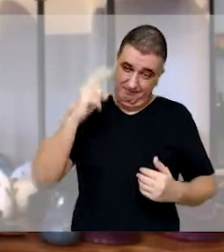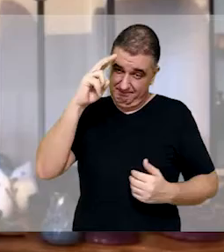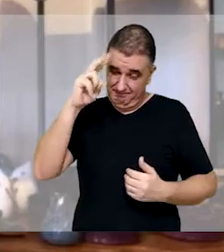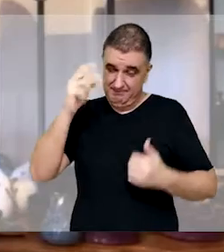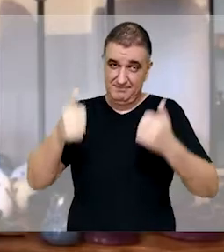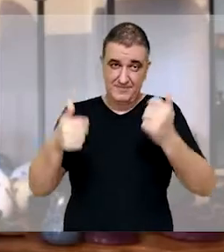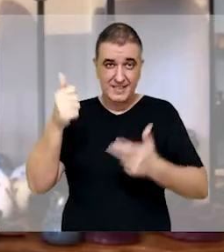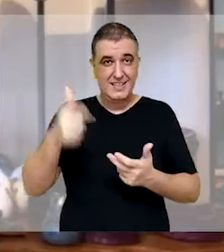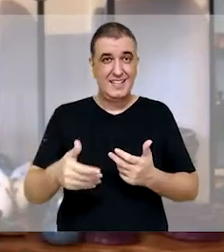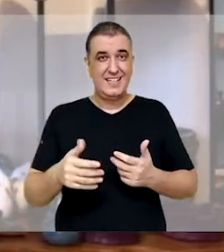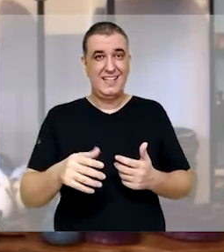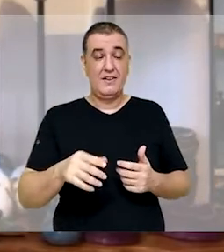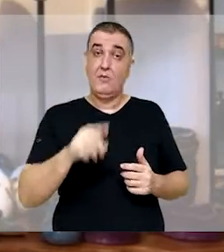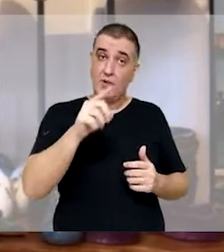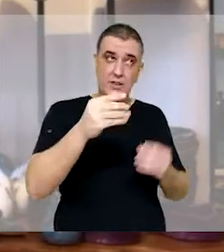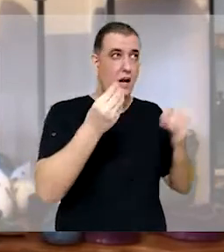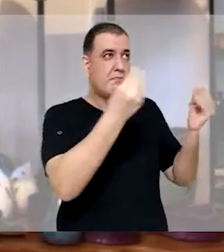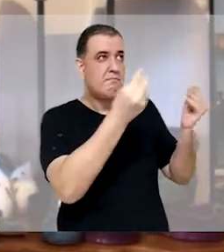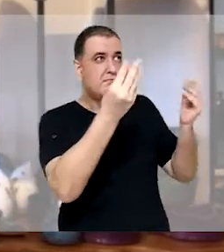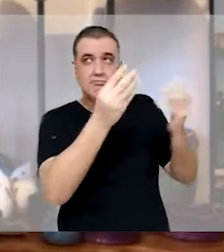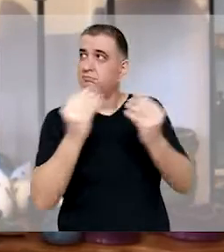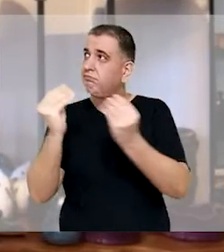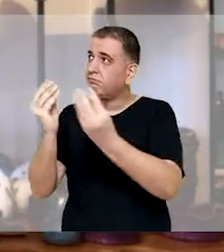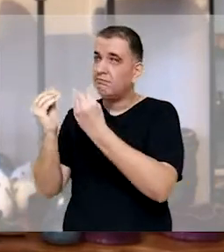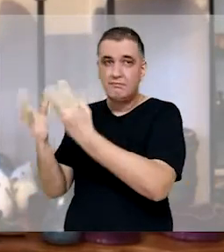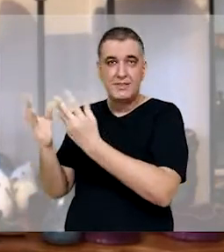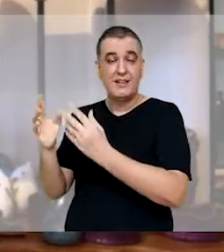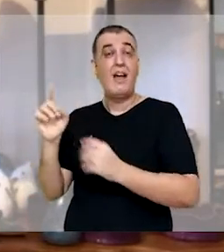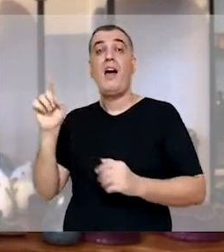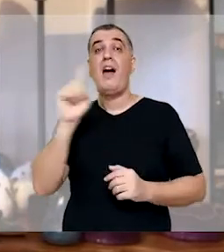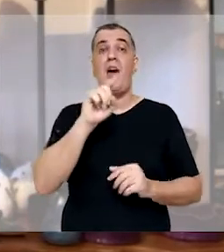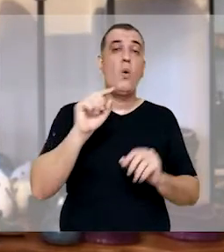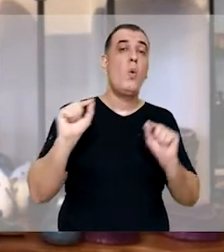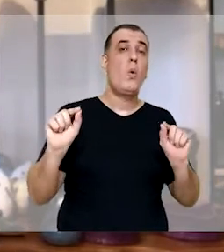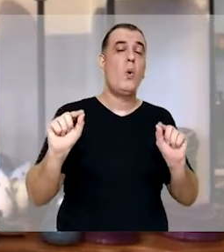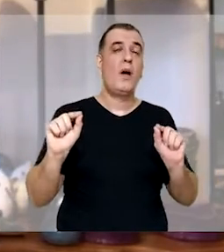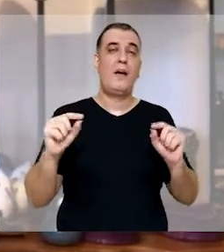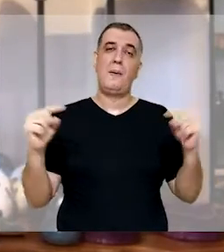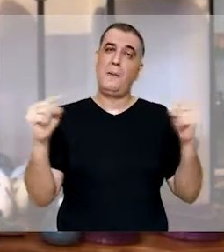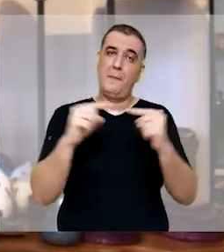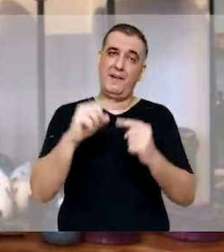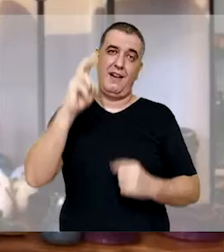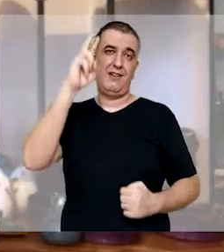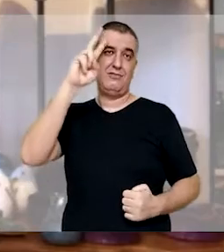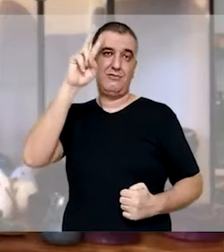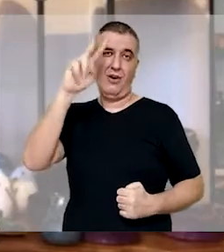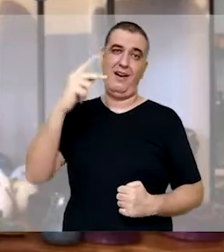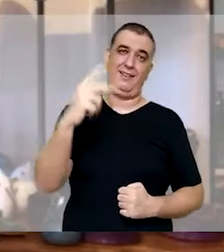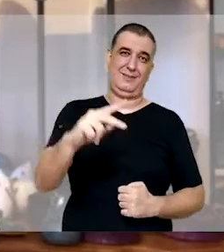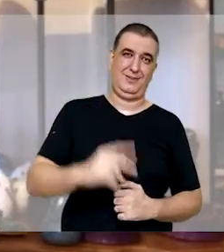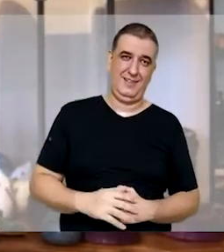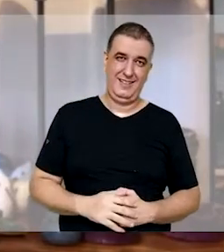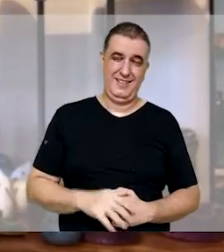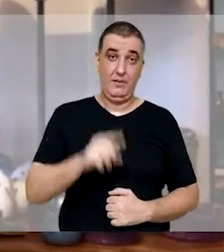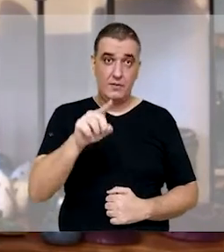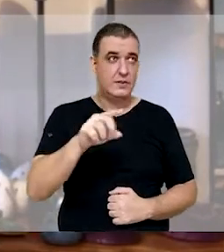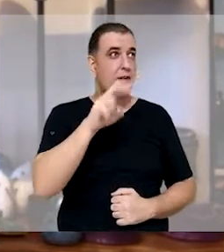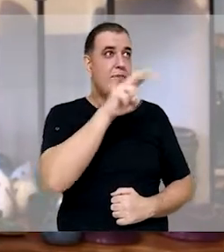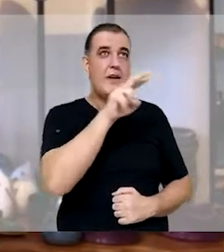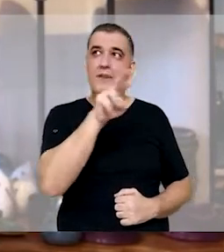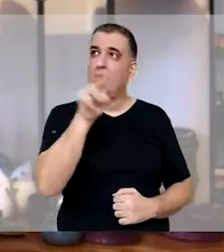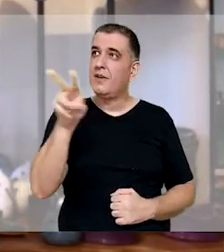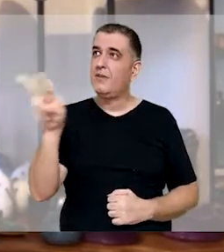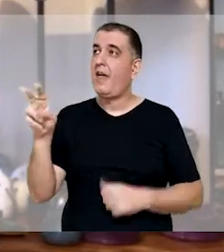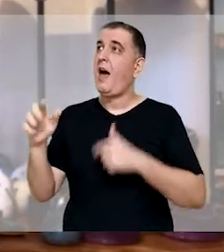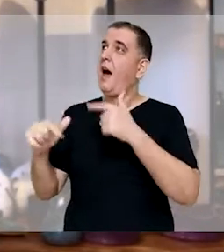a sua história, eles se potencializam em outras coisas. Então é bacana você ter no seu estúdio tudo que